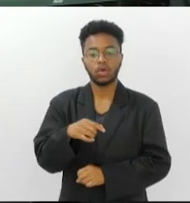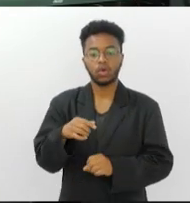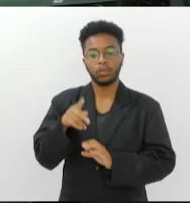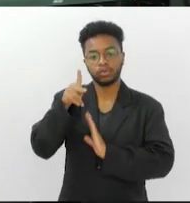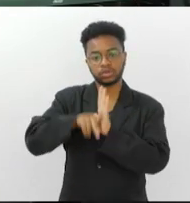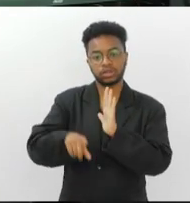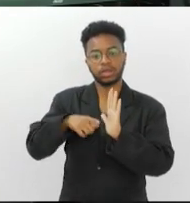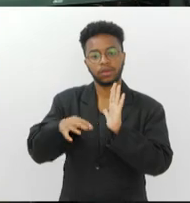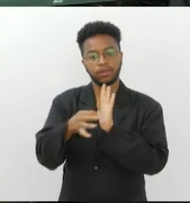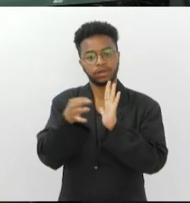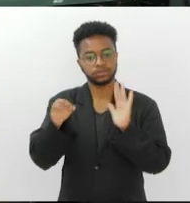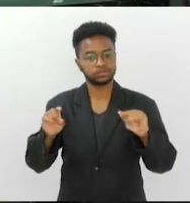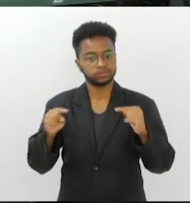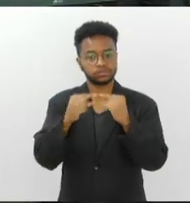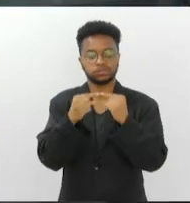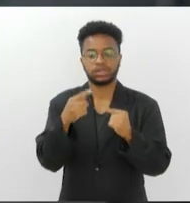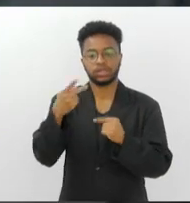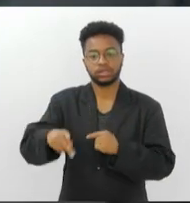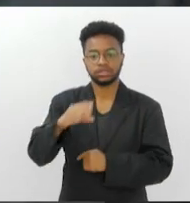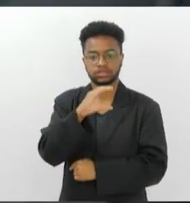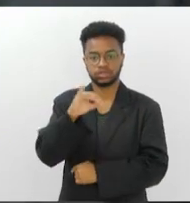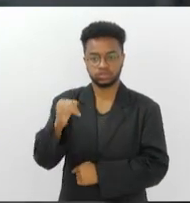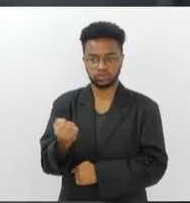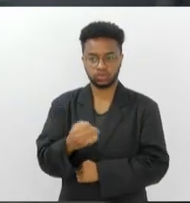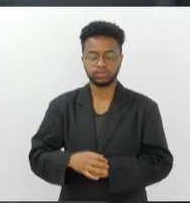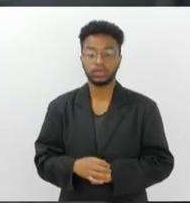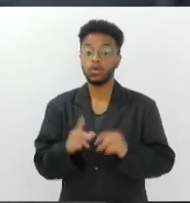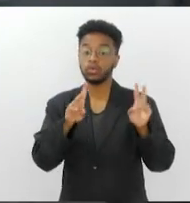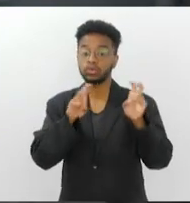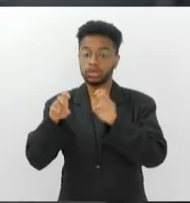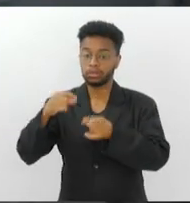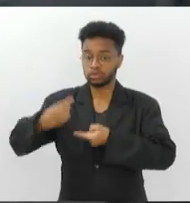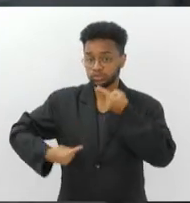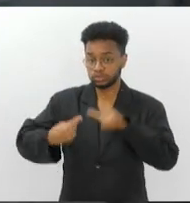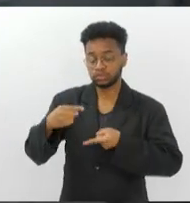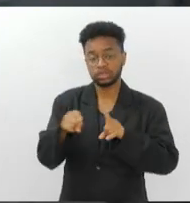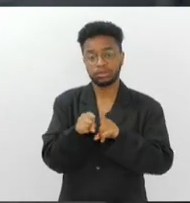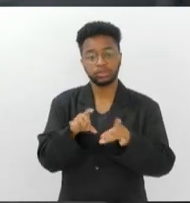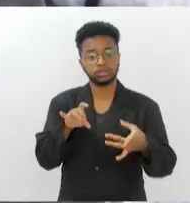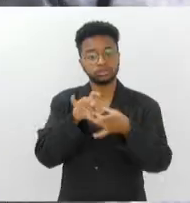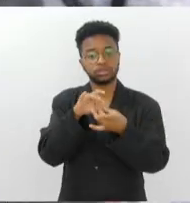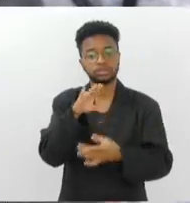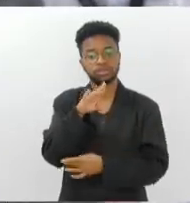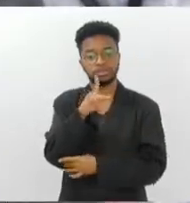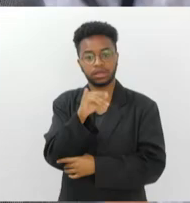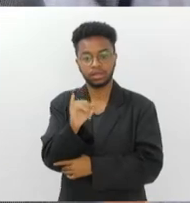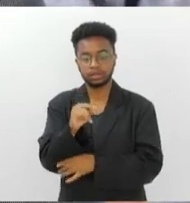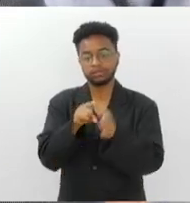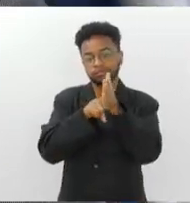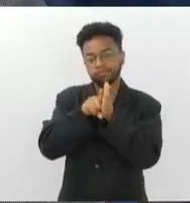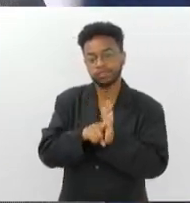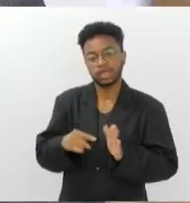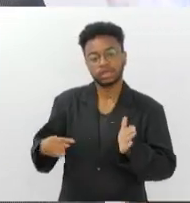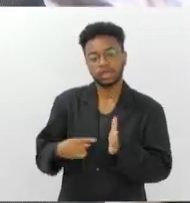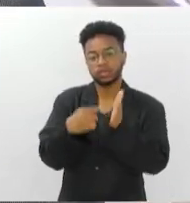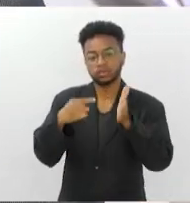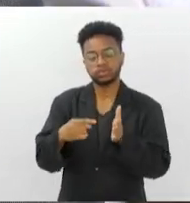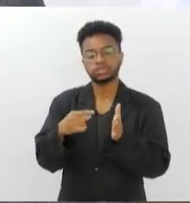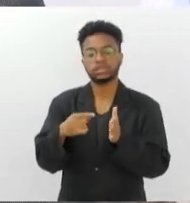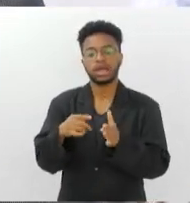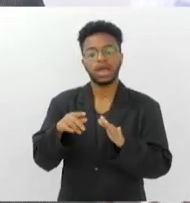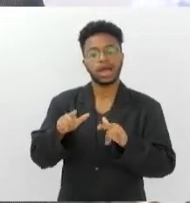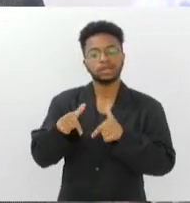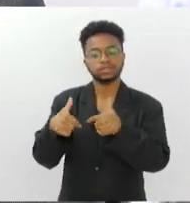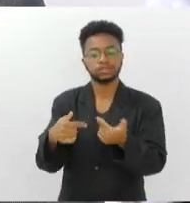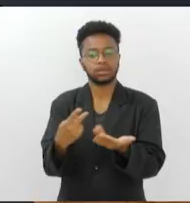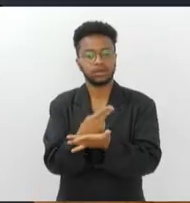de Constituição e Justiça. Esse tema também está sendo discutido pela CPI, que investiga denúncias de irregularidades nos